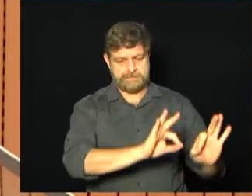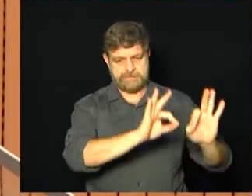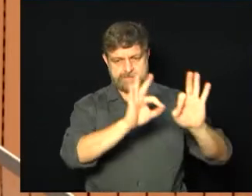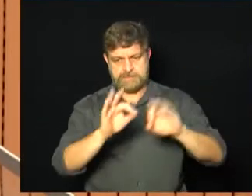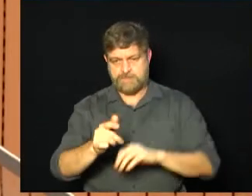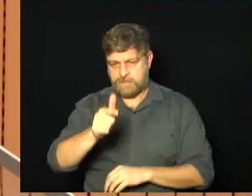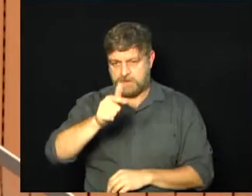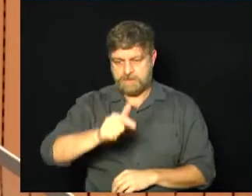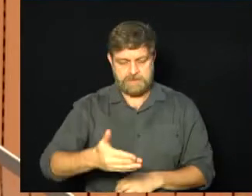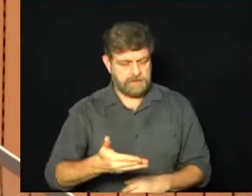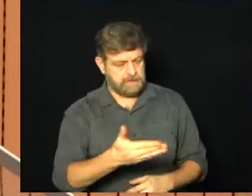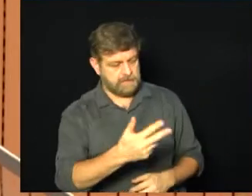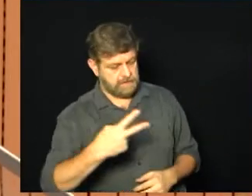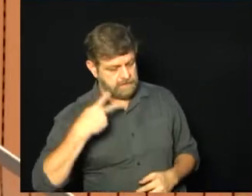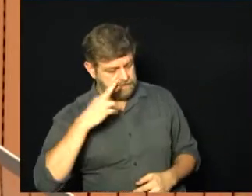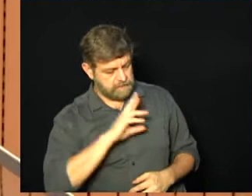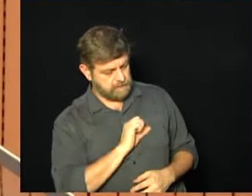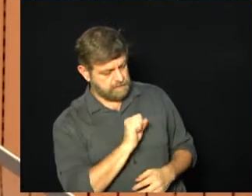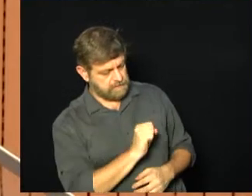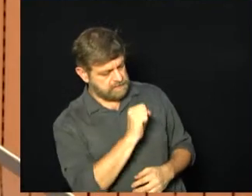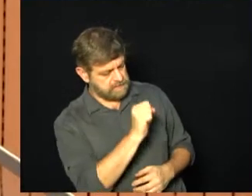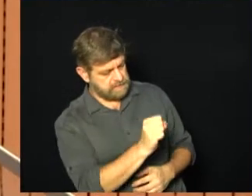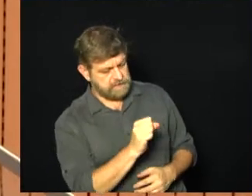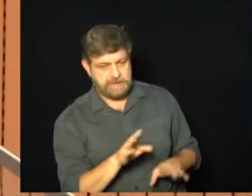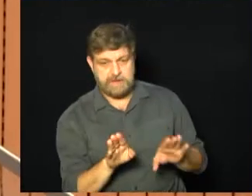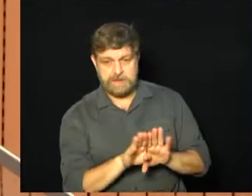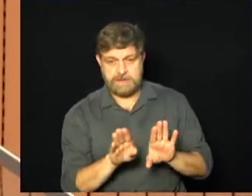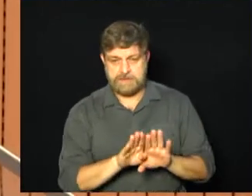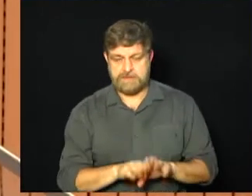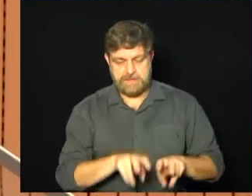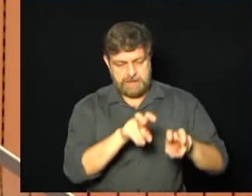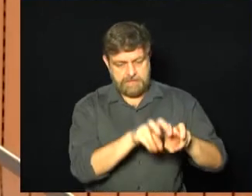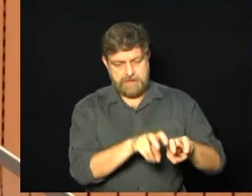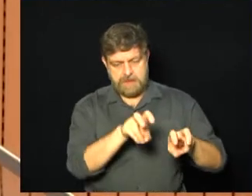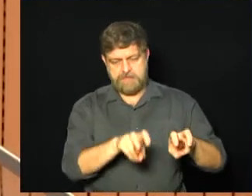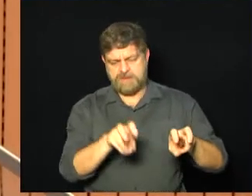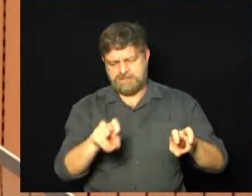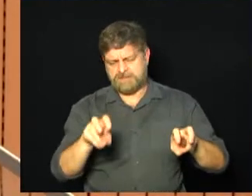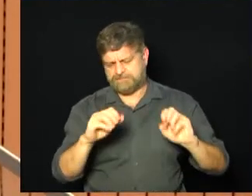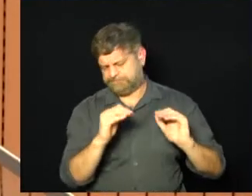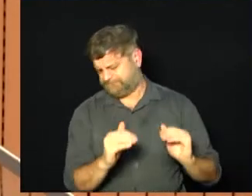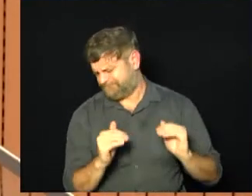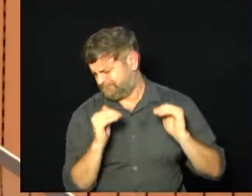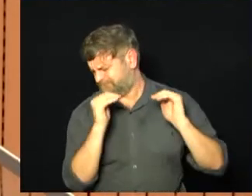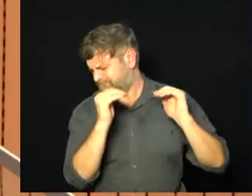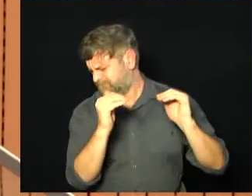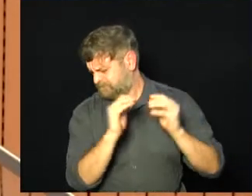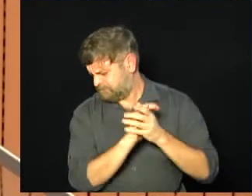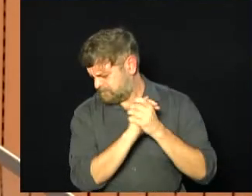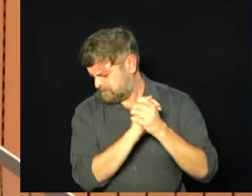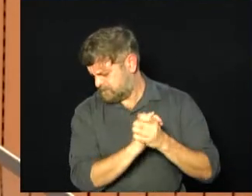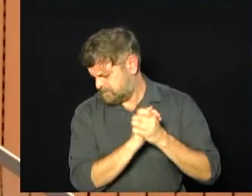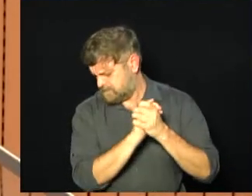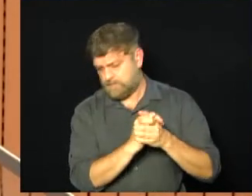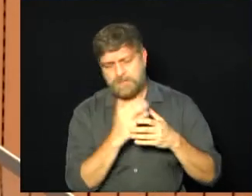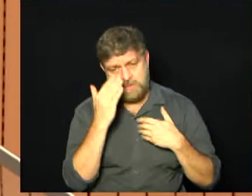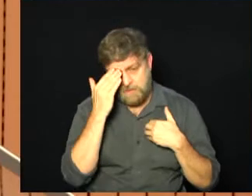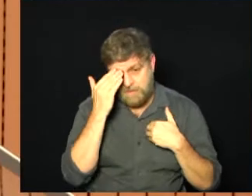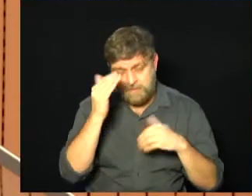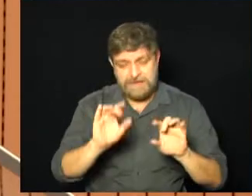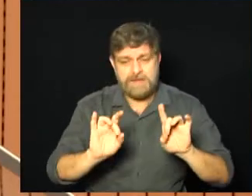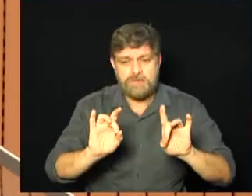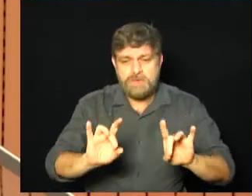vez ao vereador Luiz Rossini, aos distintos membros desta mesa de trabalhos e muito obrigado